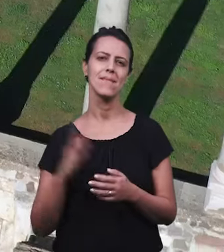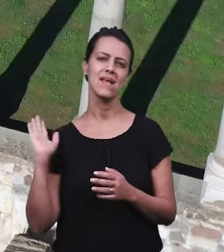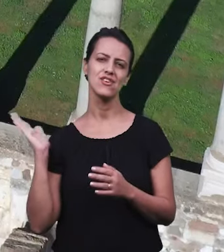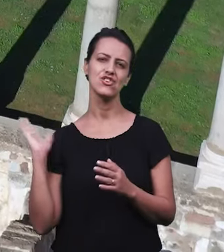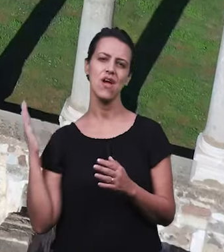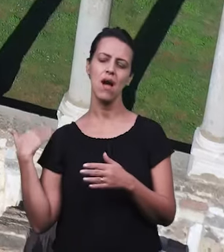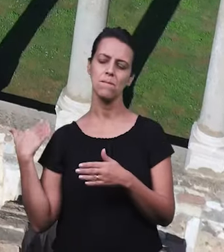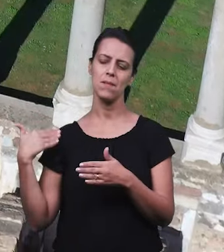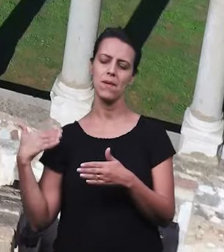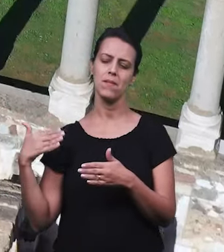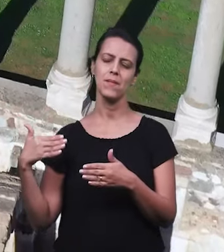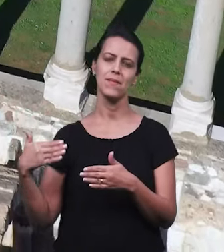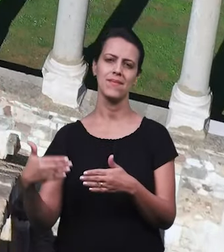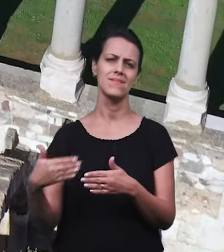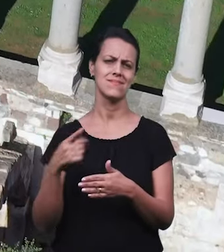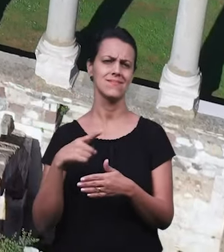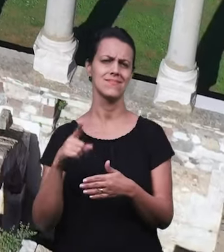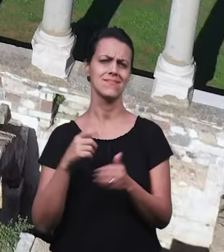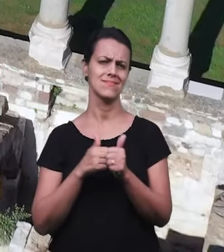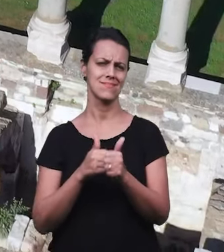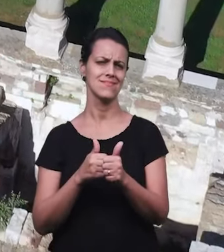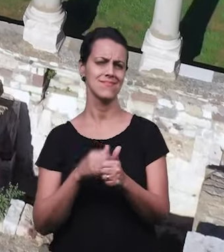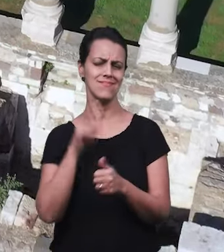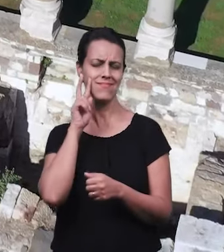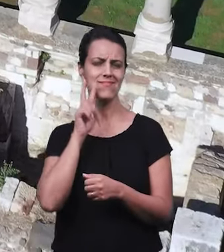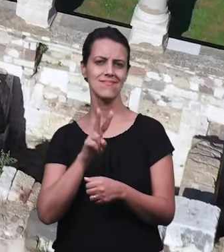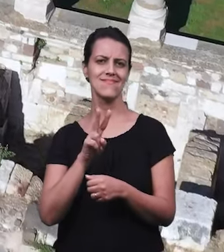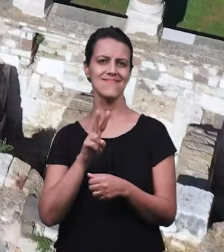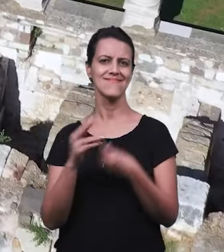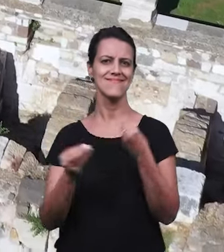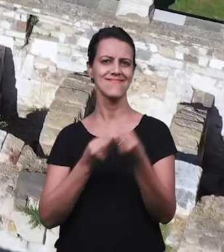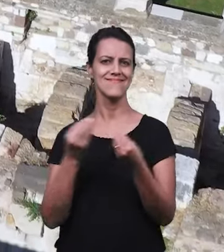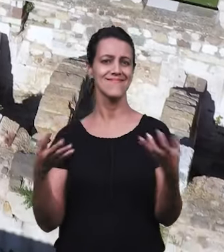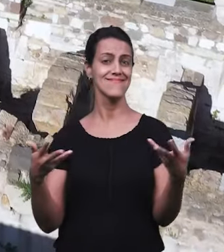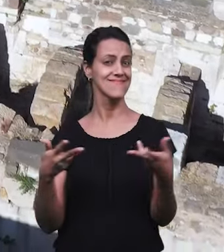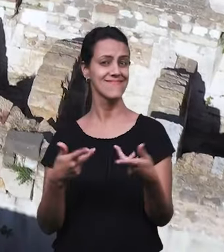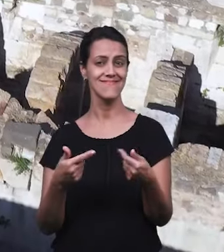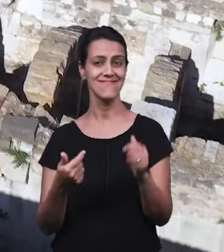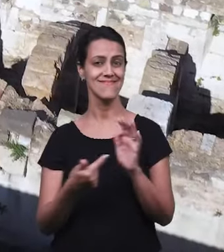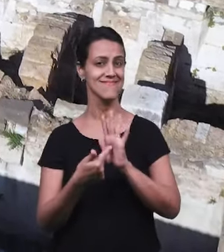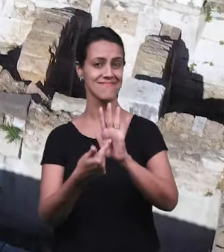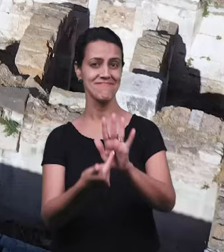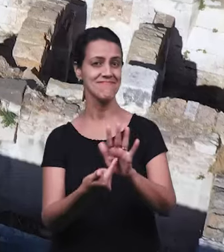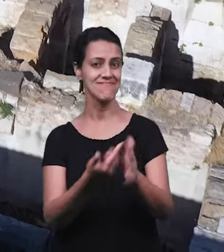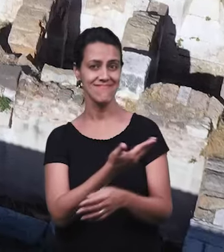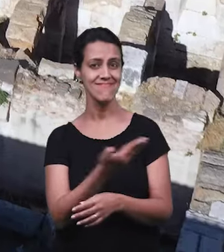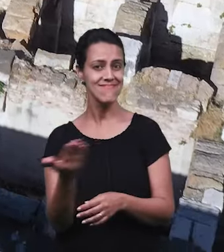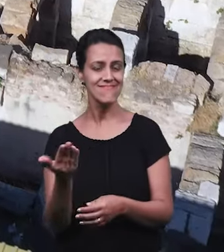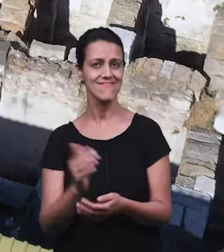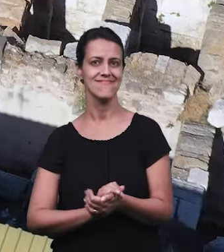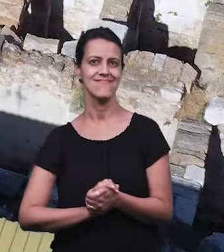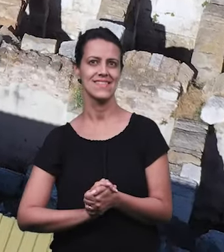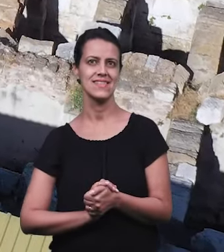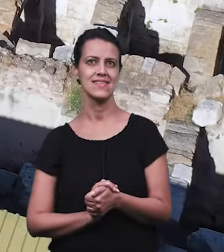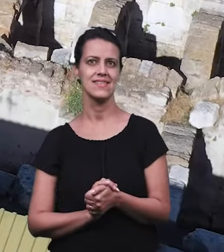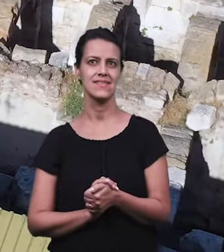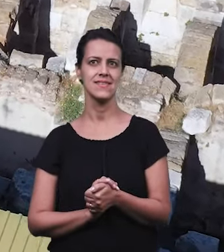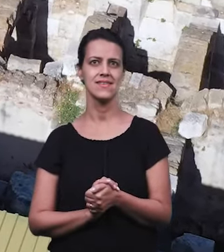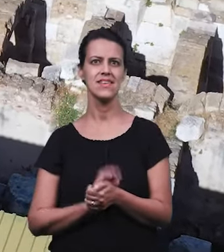e se você tem acompanhado, você tem visto de maneira maravilhosa aquilo que nós estamos apresentando aqui. Inclusive,